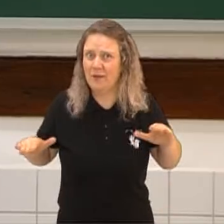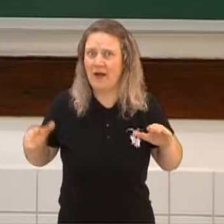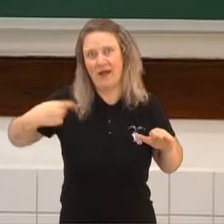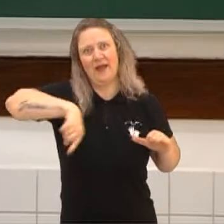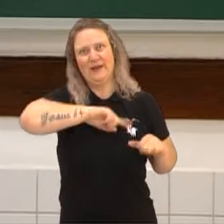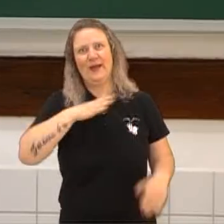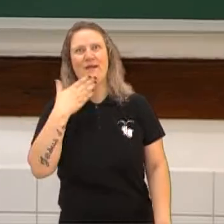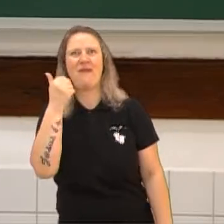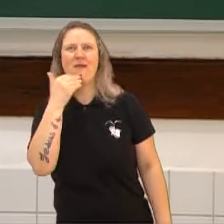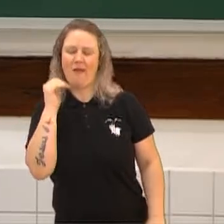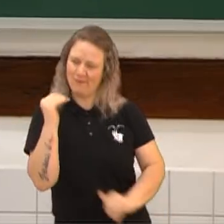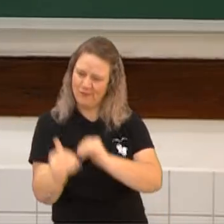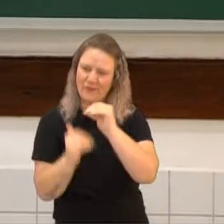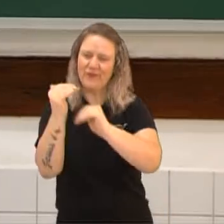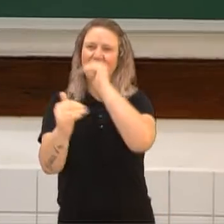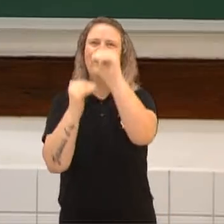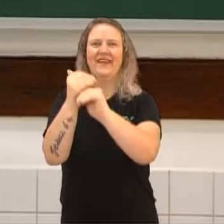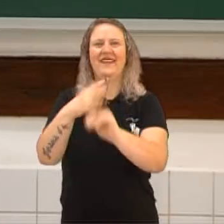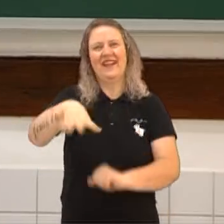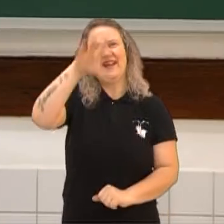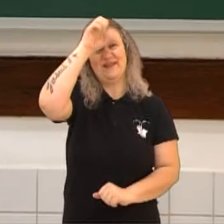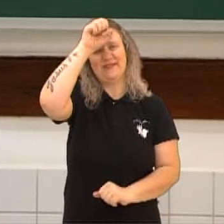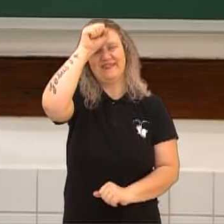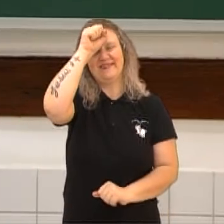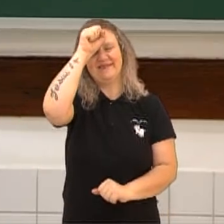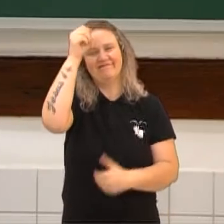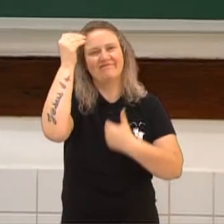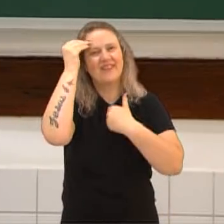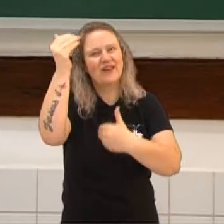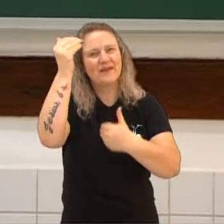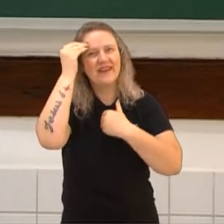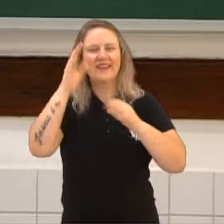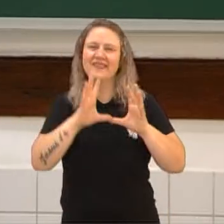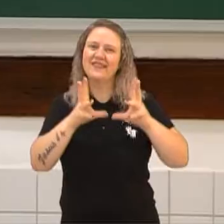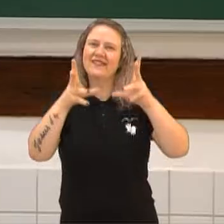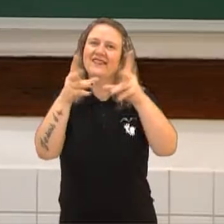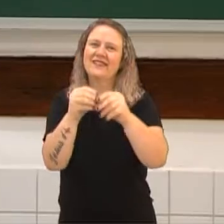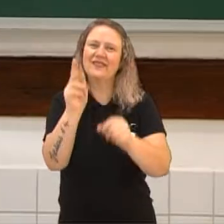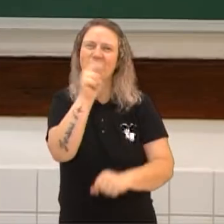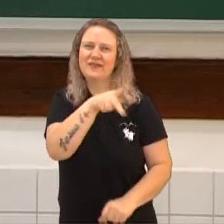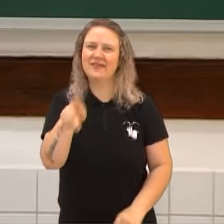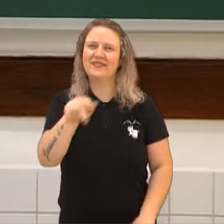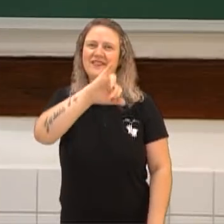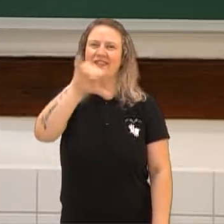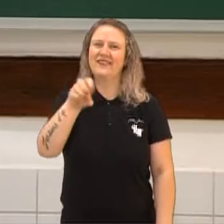continuando estudando, né? E aprendendo. Muito obrigado a todos. Aqui foi o professor João.